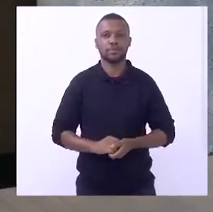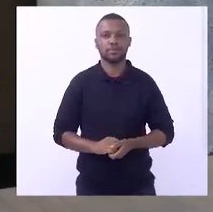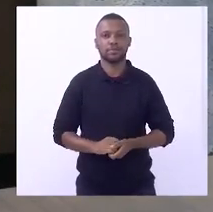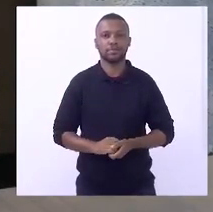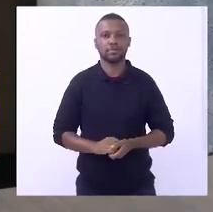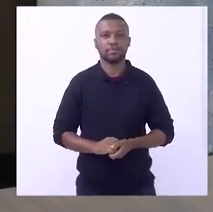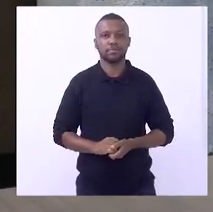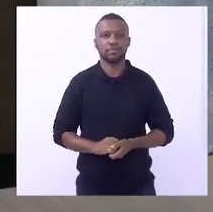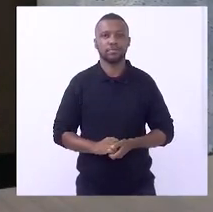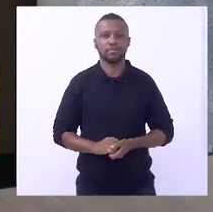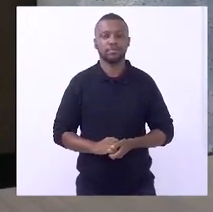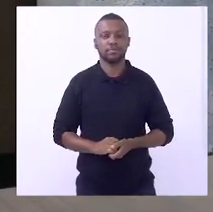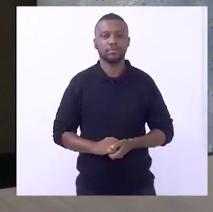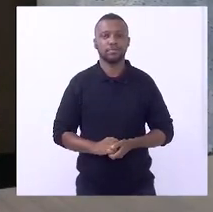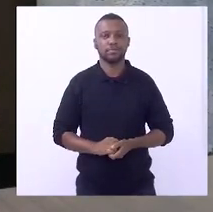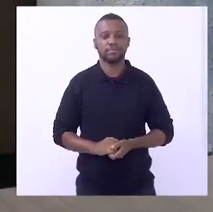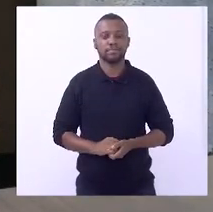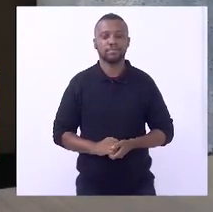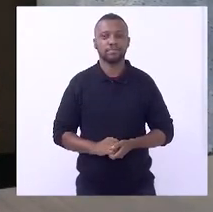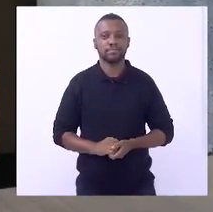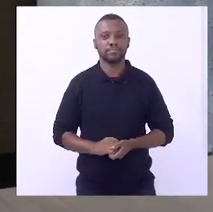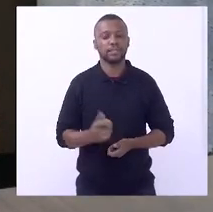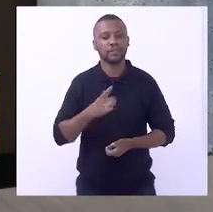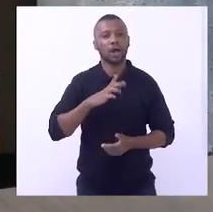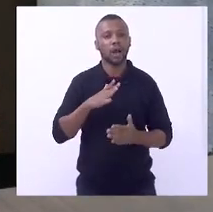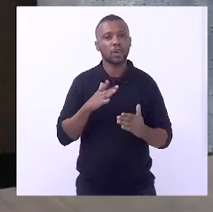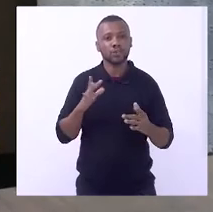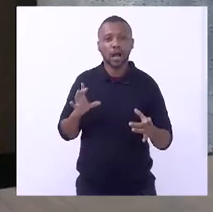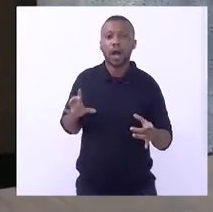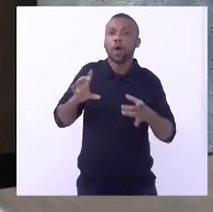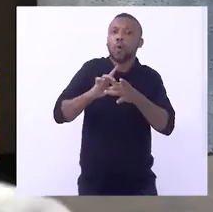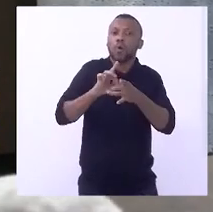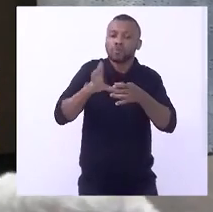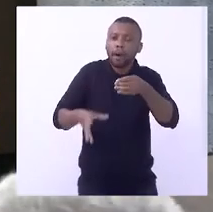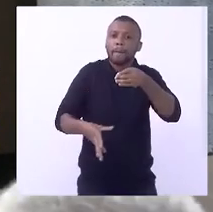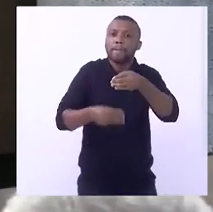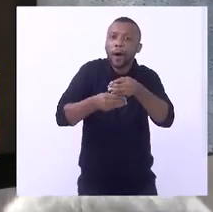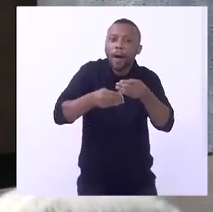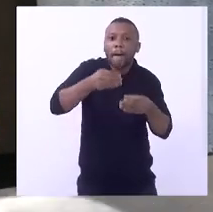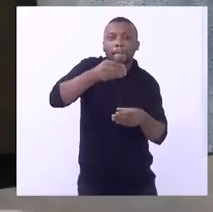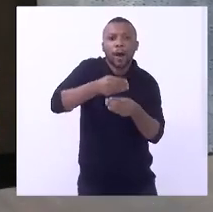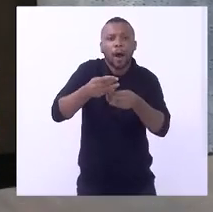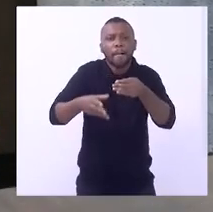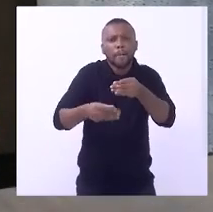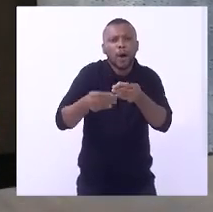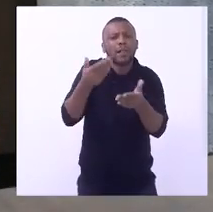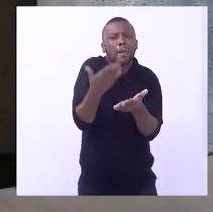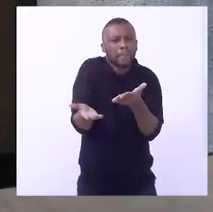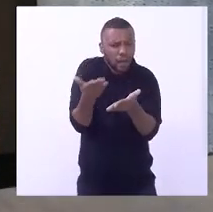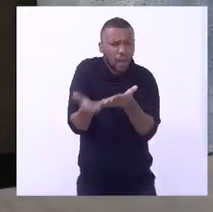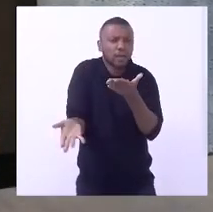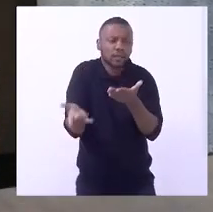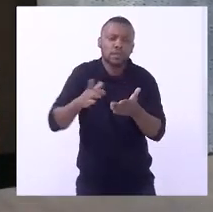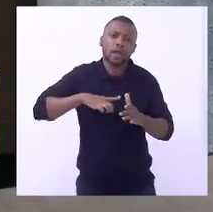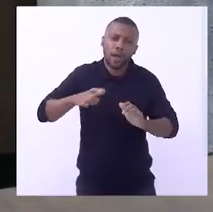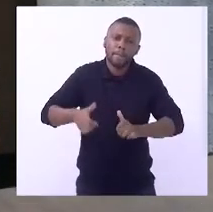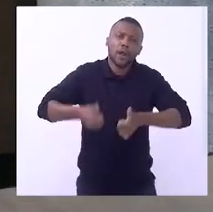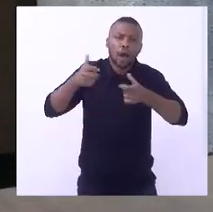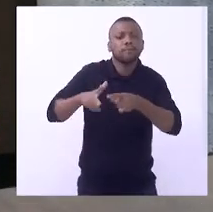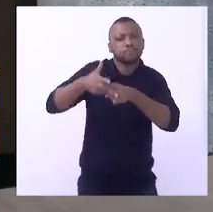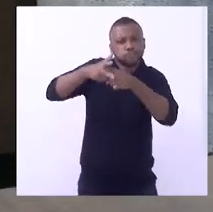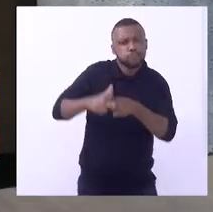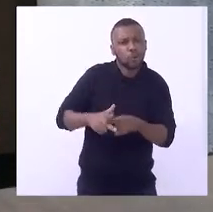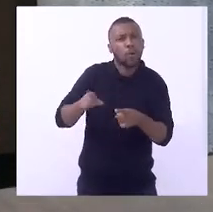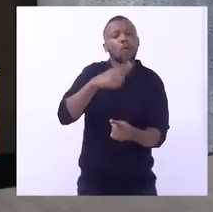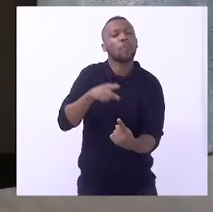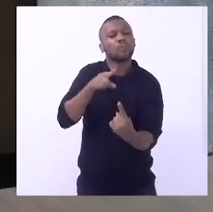seja corrigido de acordo com a recomposição das perdas e para que tenha uma melhor regulamentação para que os estudantes possam